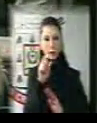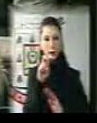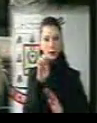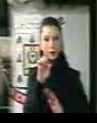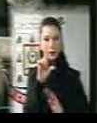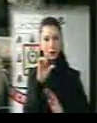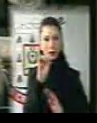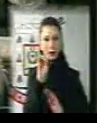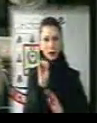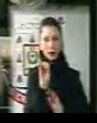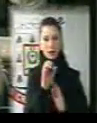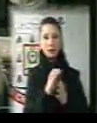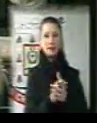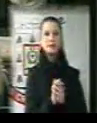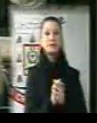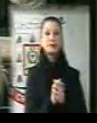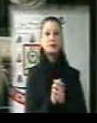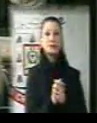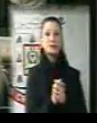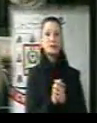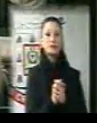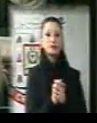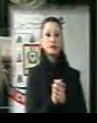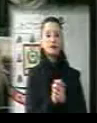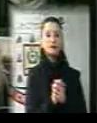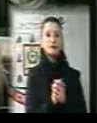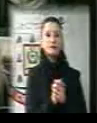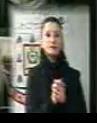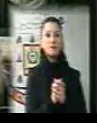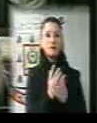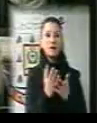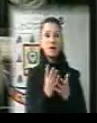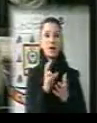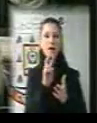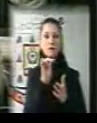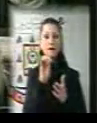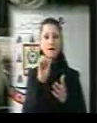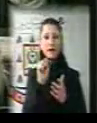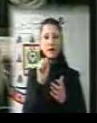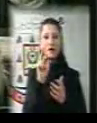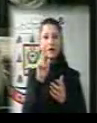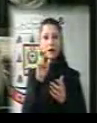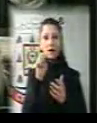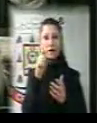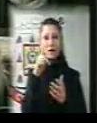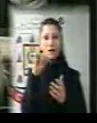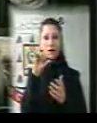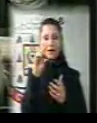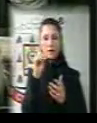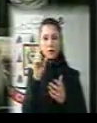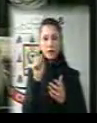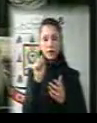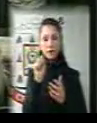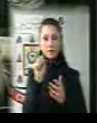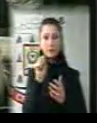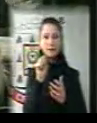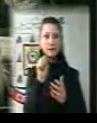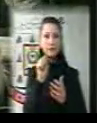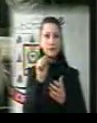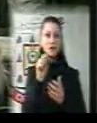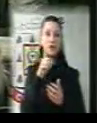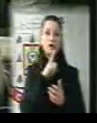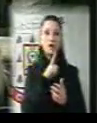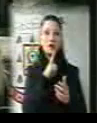do requerimento, o senhor está aqui em função disso, que é a via rápida, que é justamente no trecho onde está a